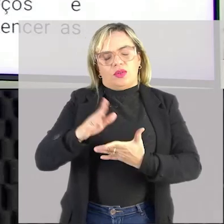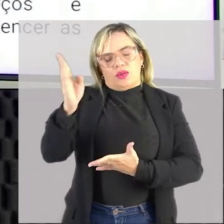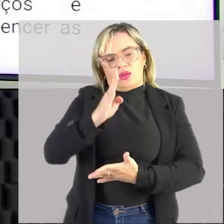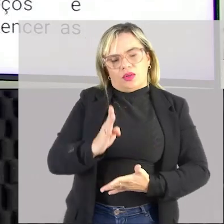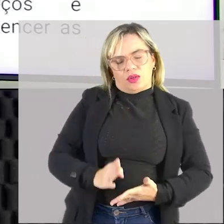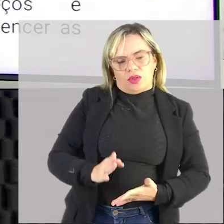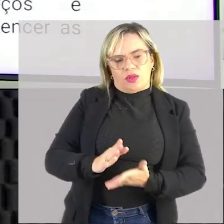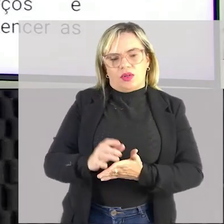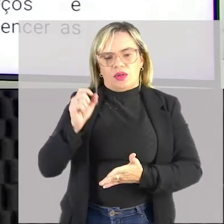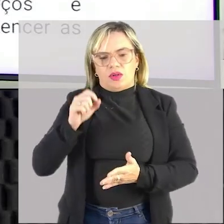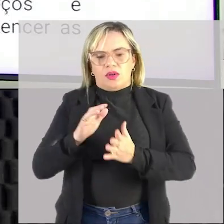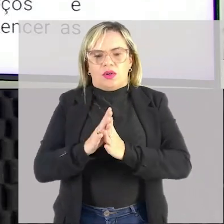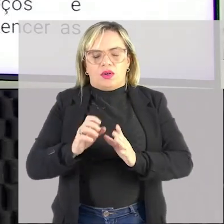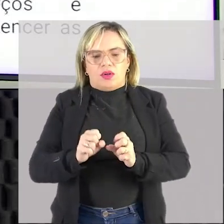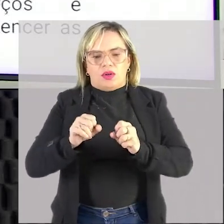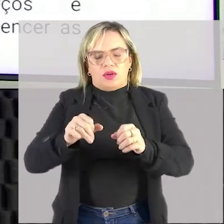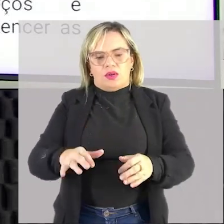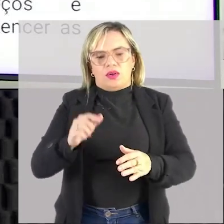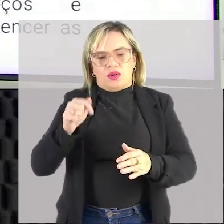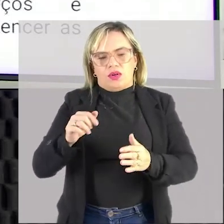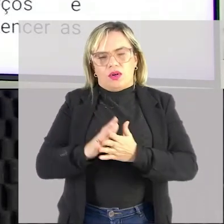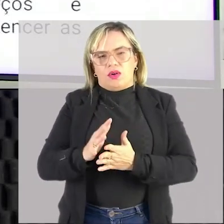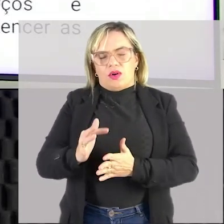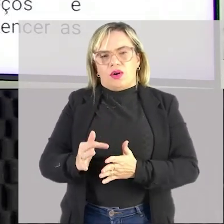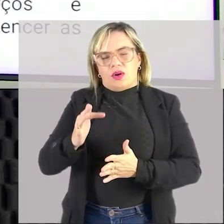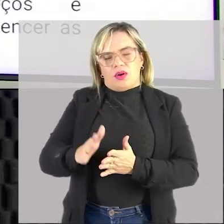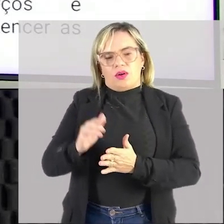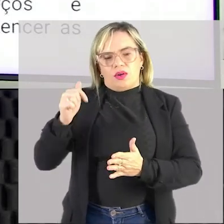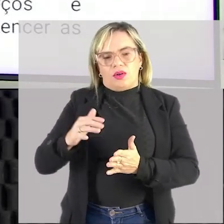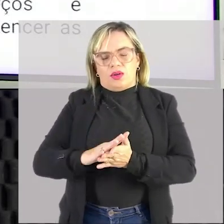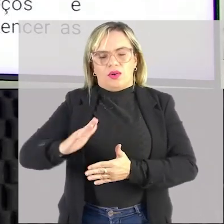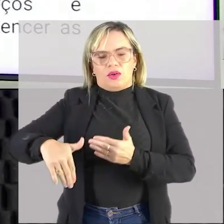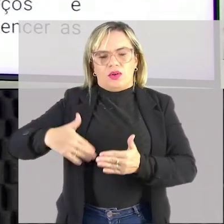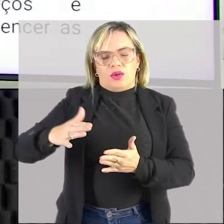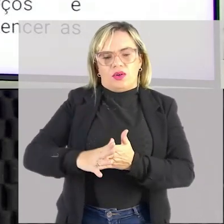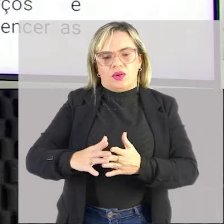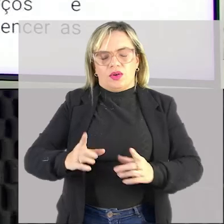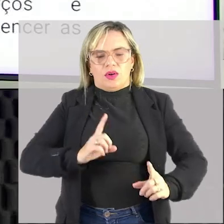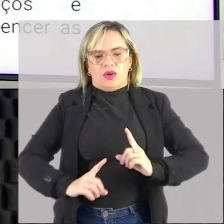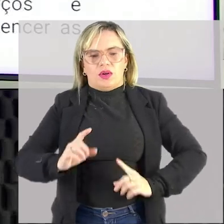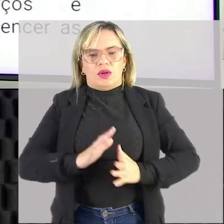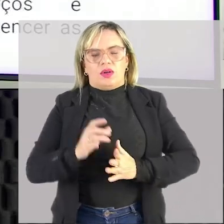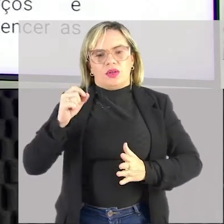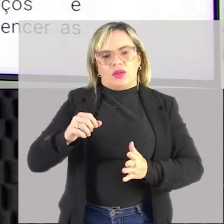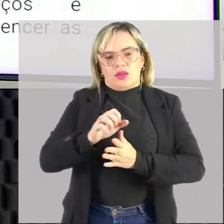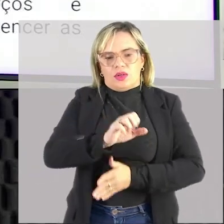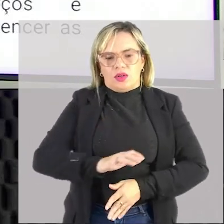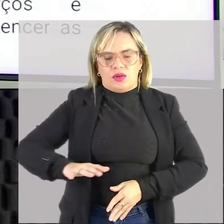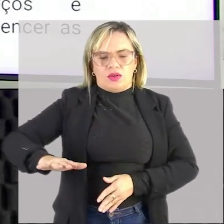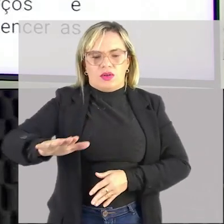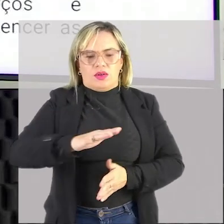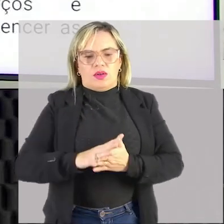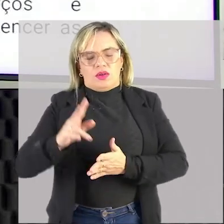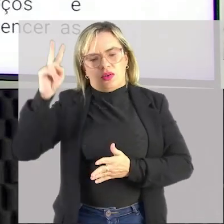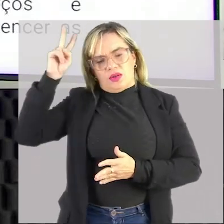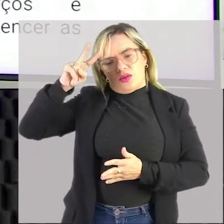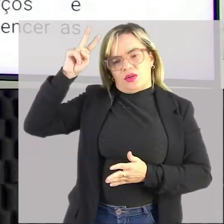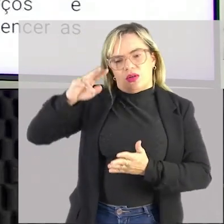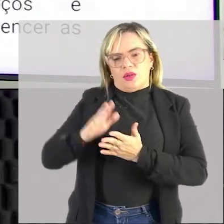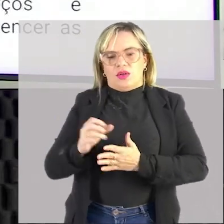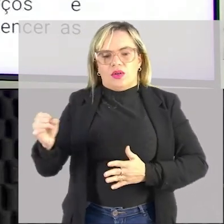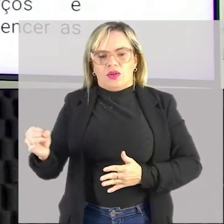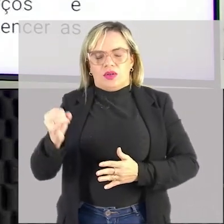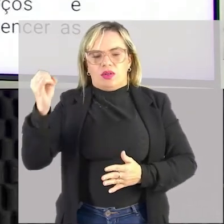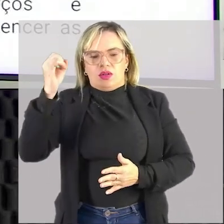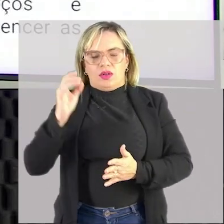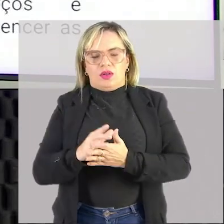a mesma projeção ou a mesma dinâmica de ocupação do território. Lembrar ainda vocês que é importante